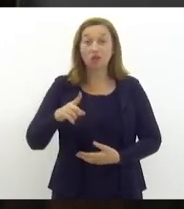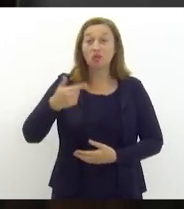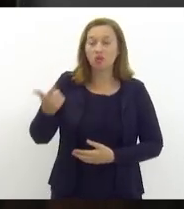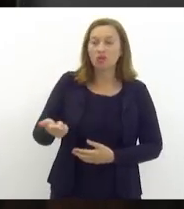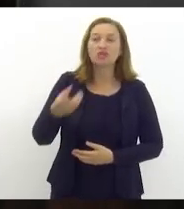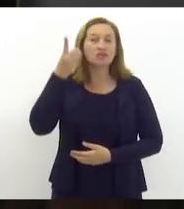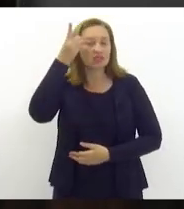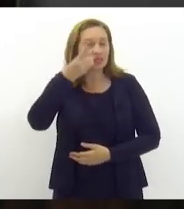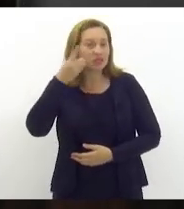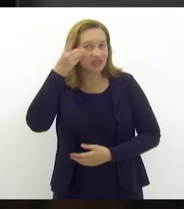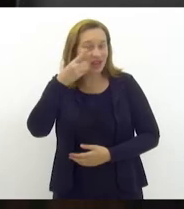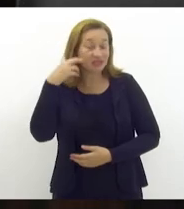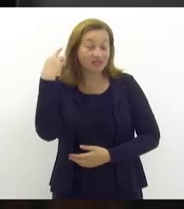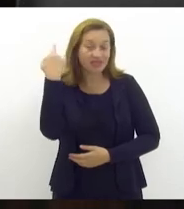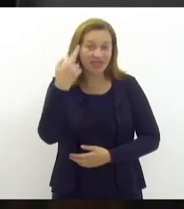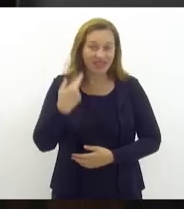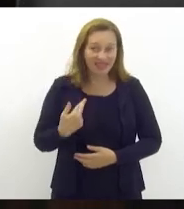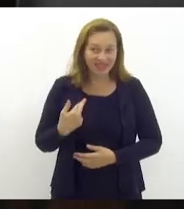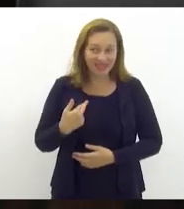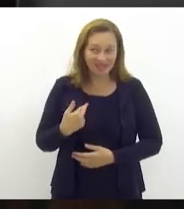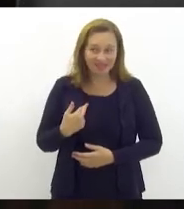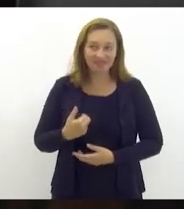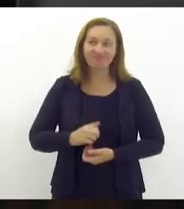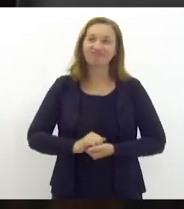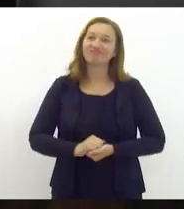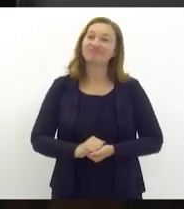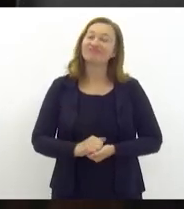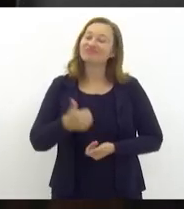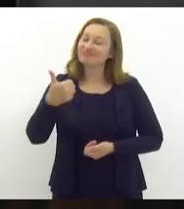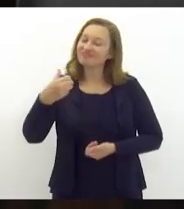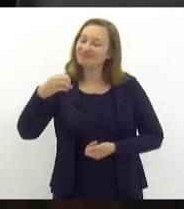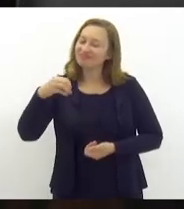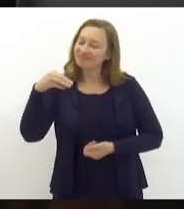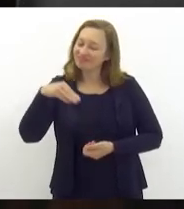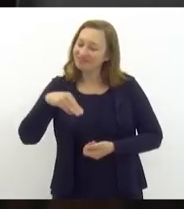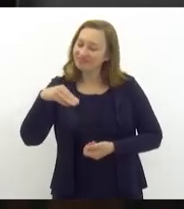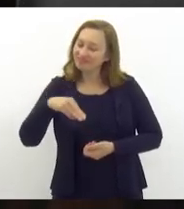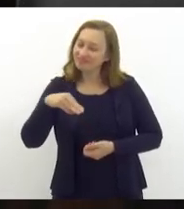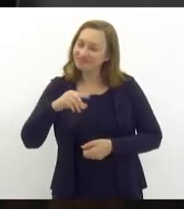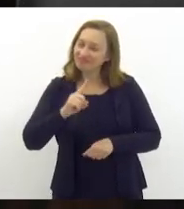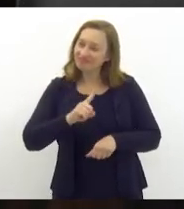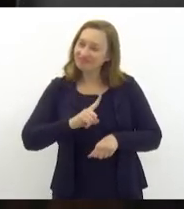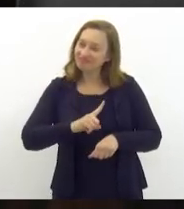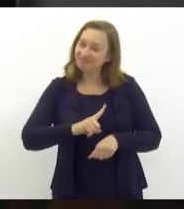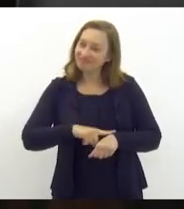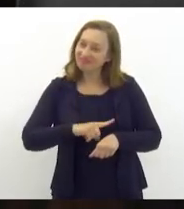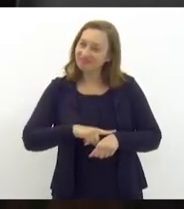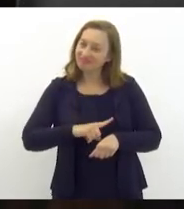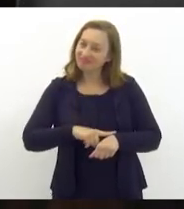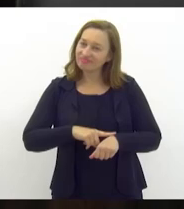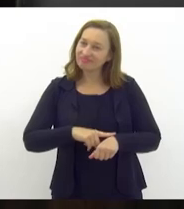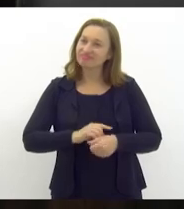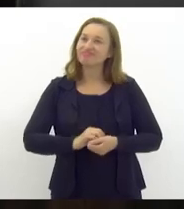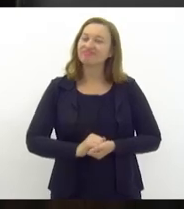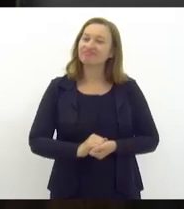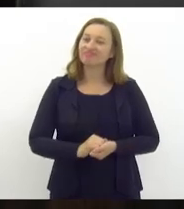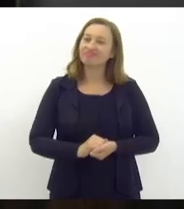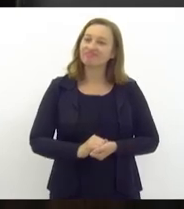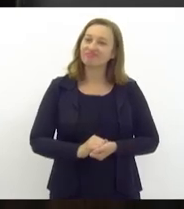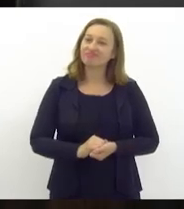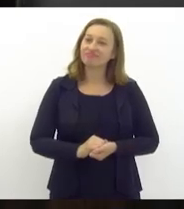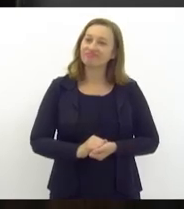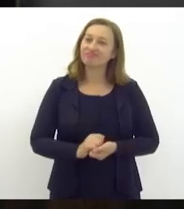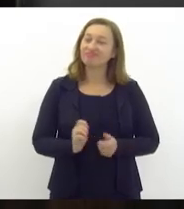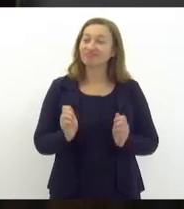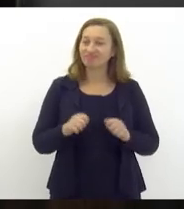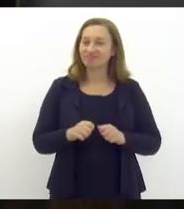inscrito é a nobre deputada Renata Souza, que vai dispor de menos um minuto que o Luiz Paulo para